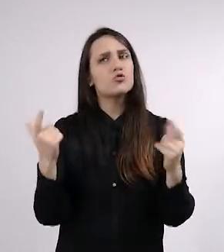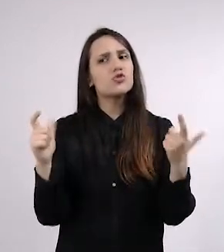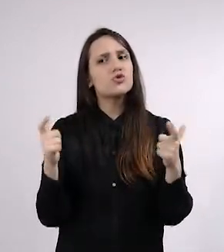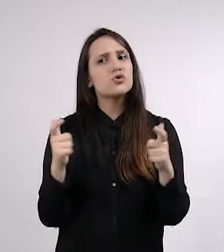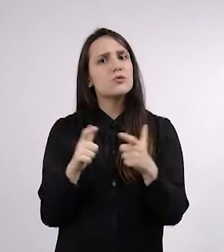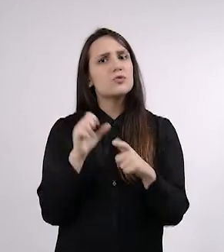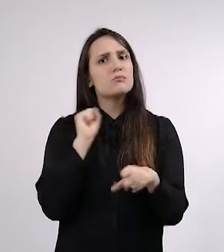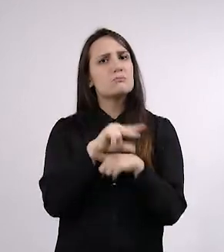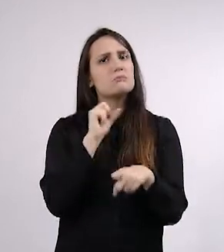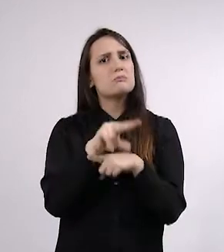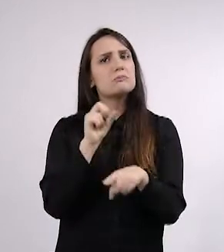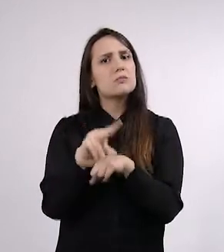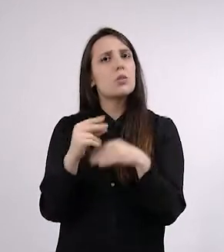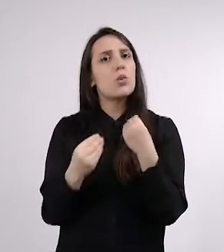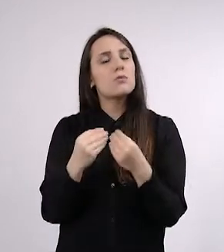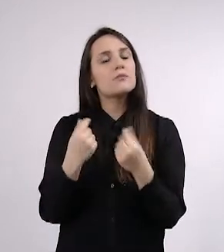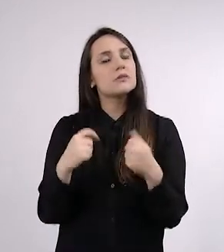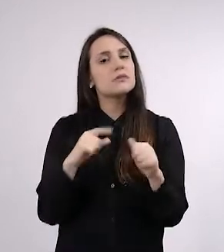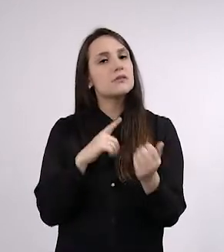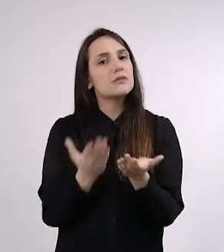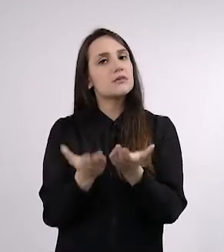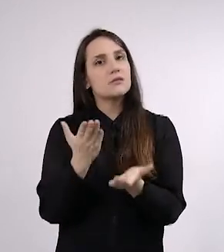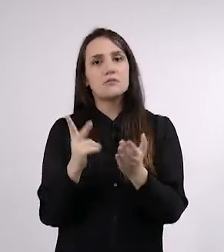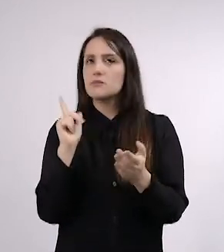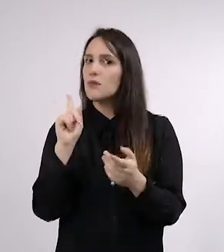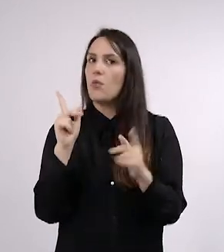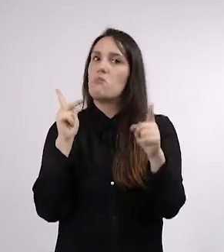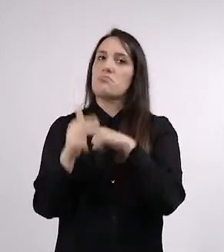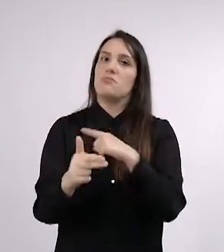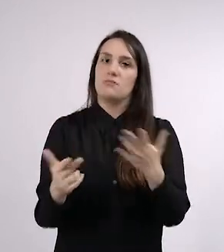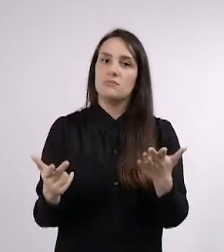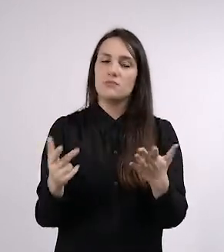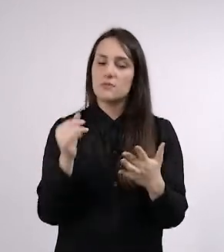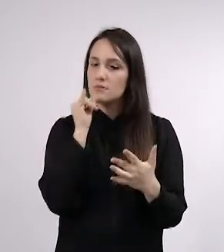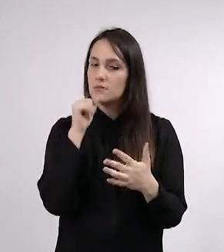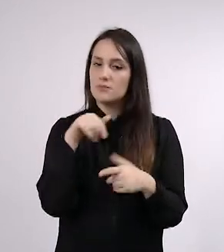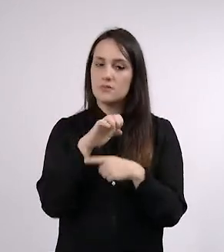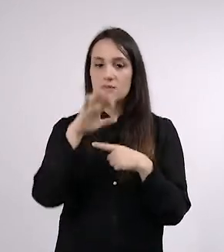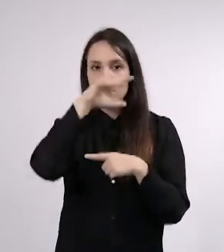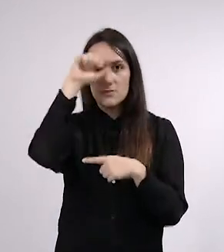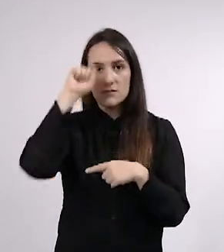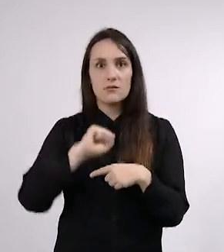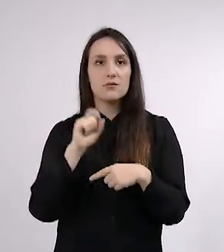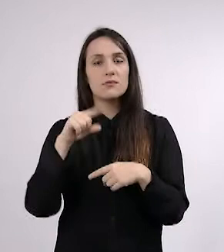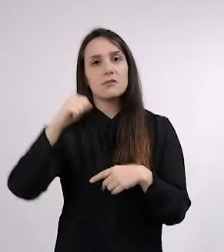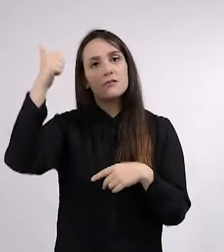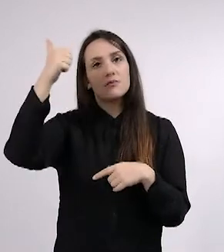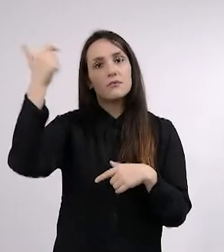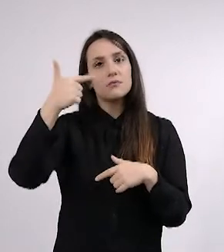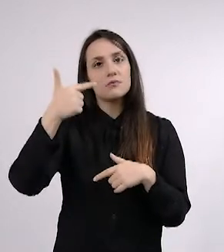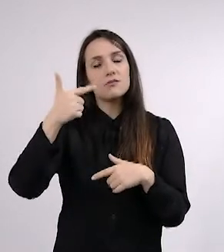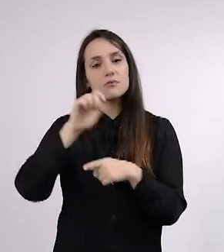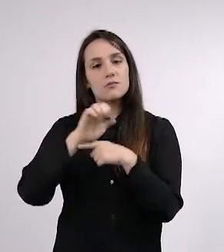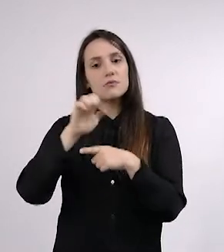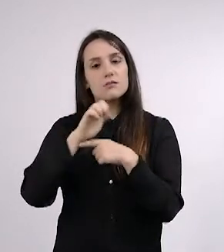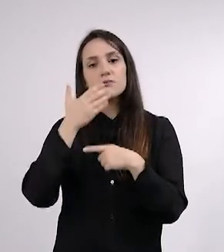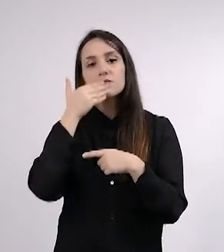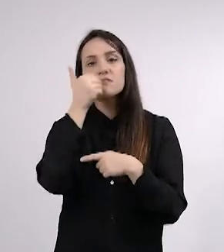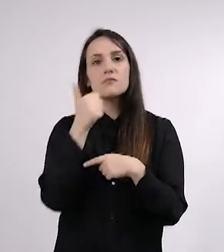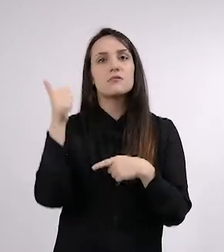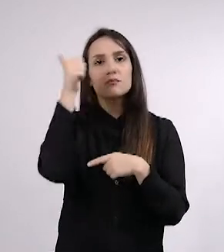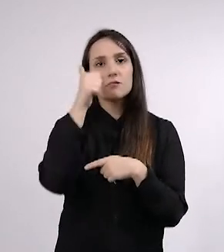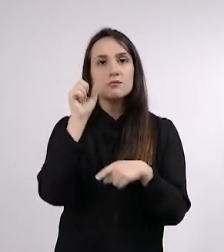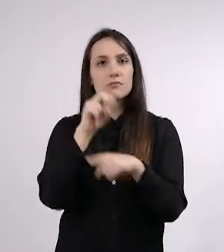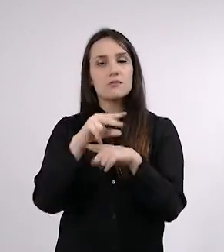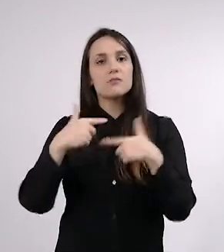minimizar esse contágio, mantendo o equilíbrio. Não à toa, o estado de Mato Grosso do Sul foi o segundo melhor